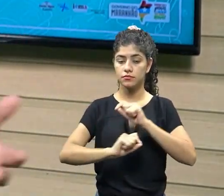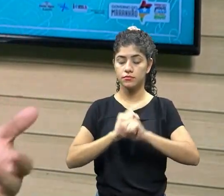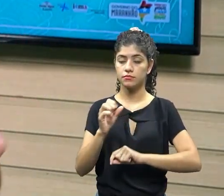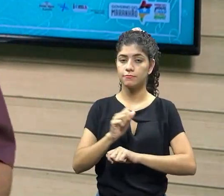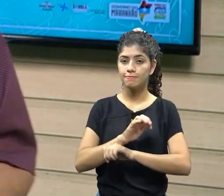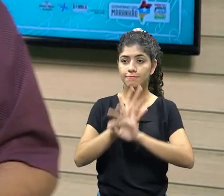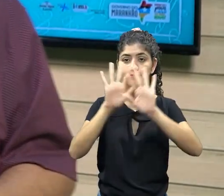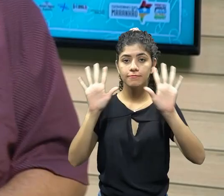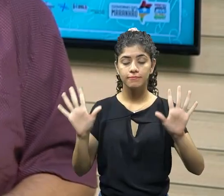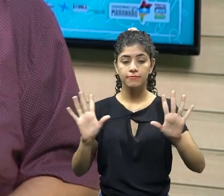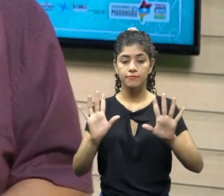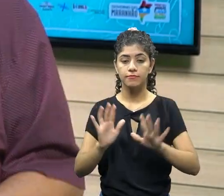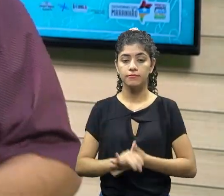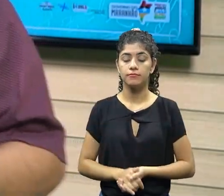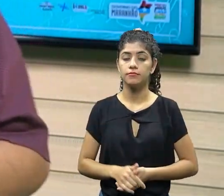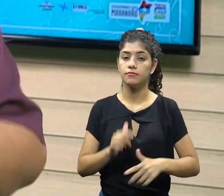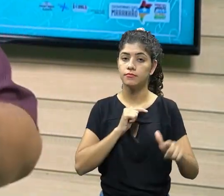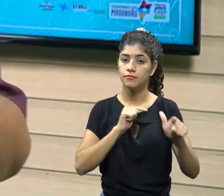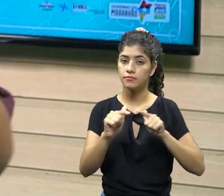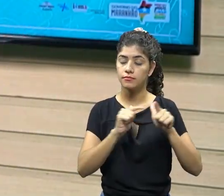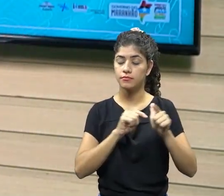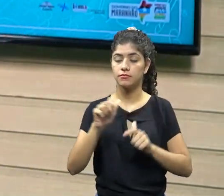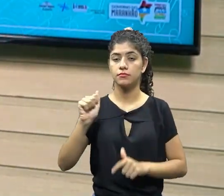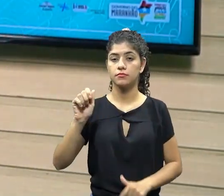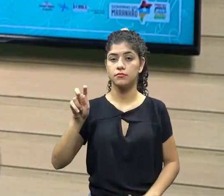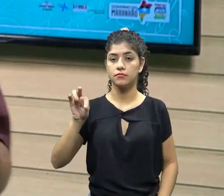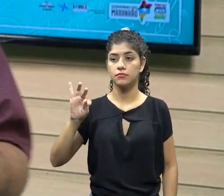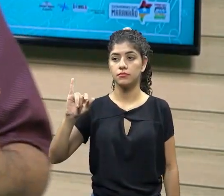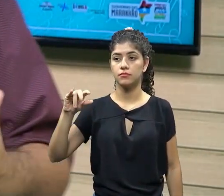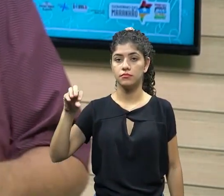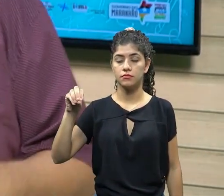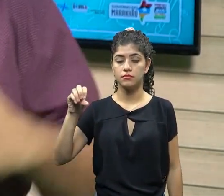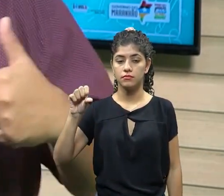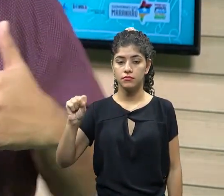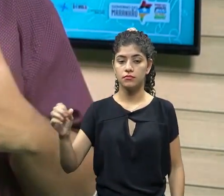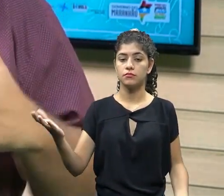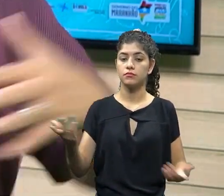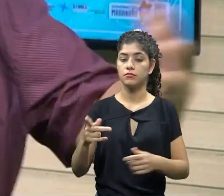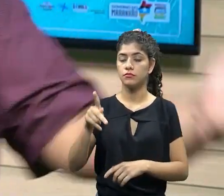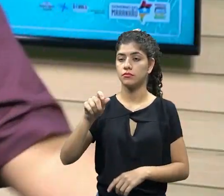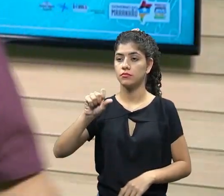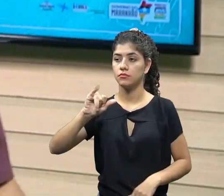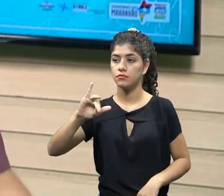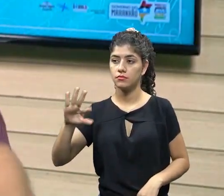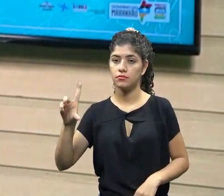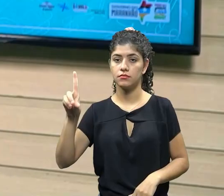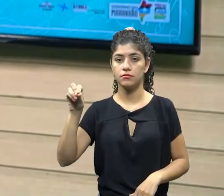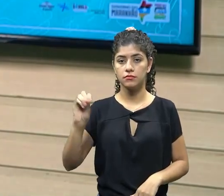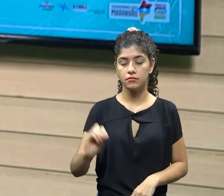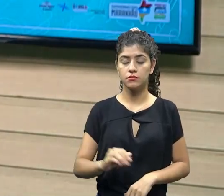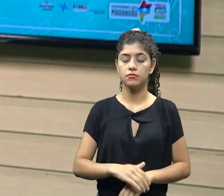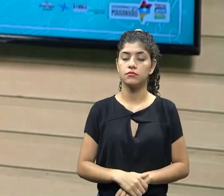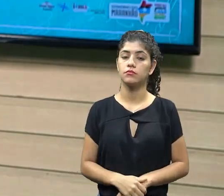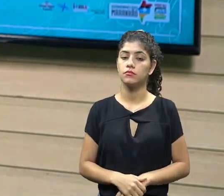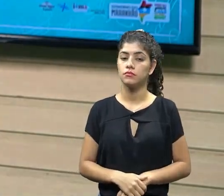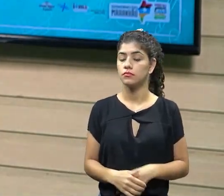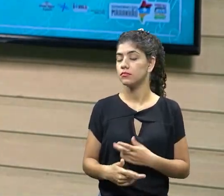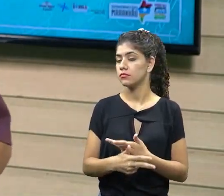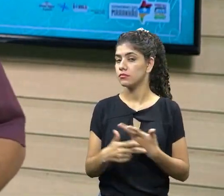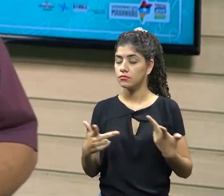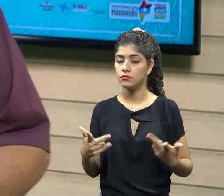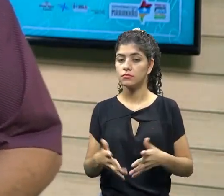sobre ativos circulantes, ativos permanentes, passivos circulantes, passivo permanente. Mais na frente nós